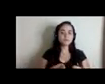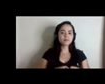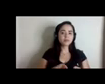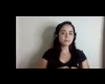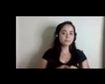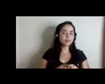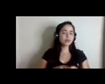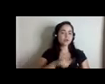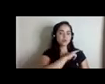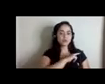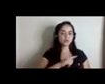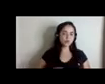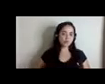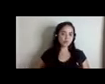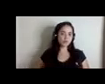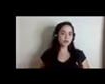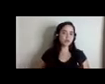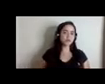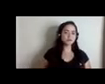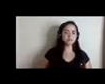os governos e blockchains,